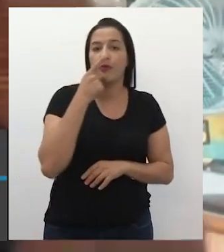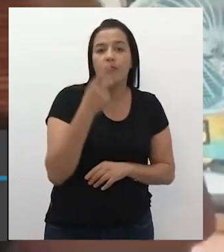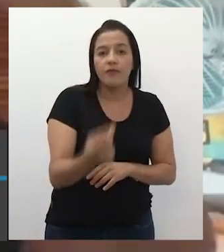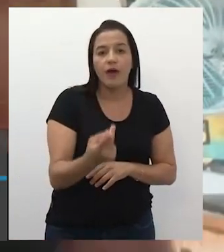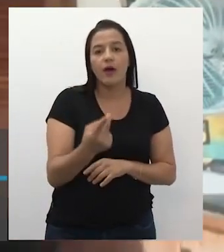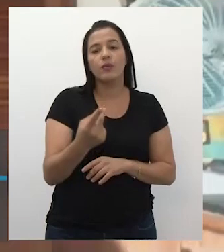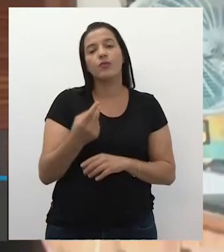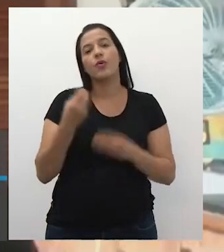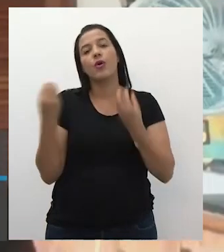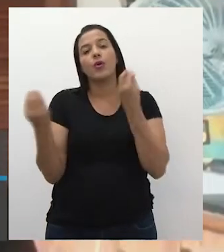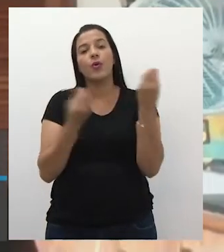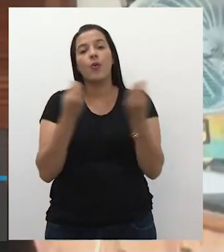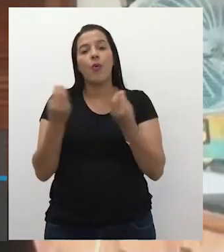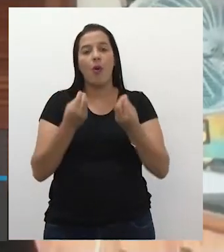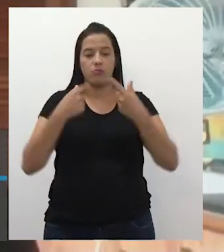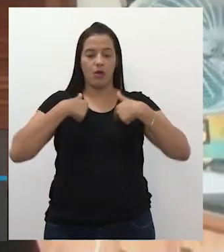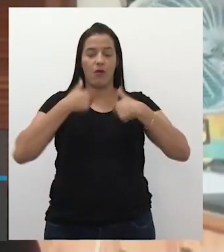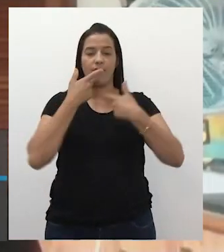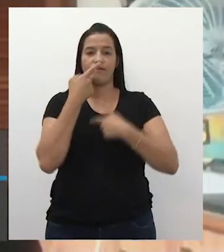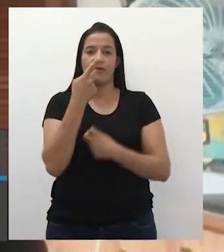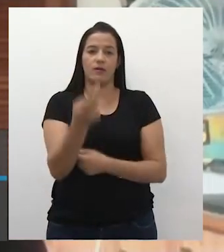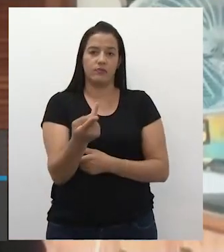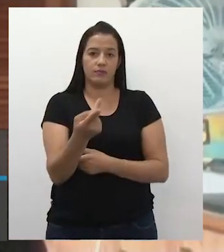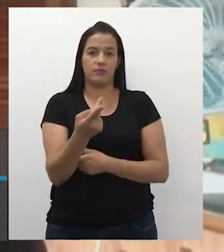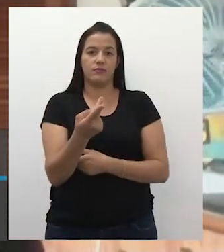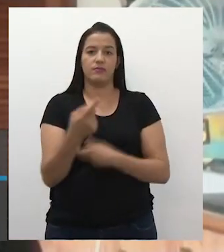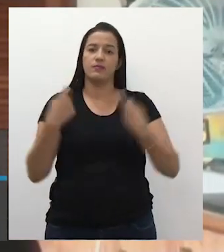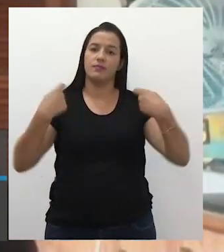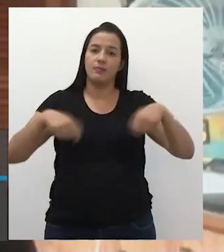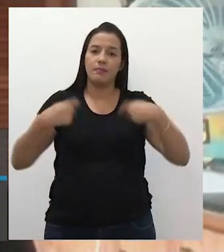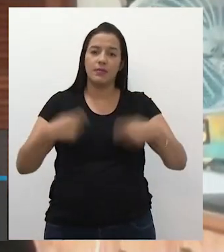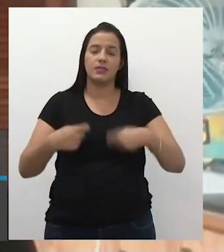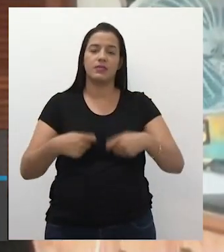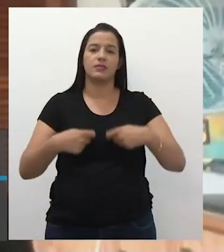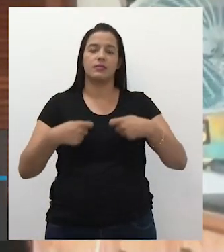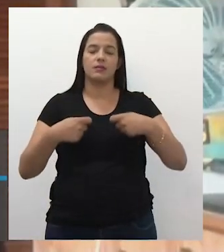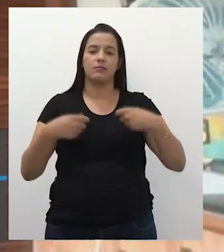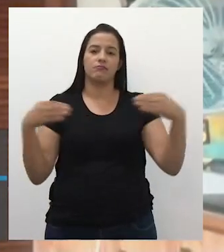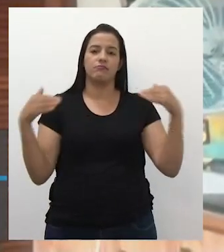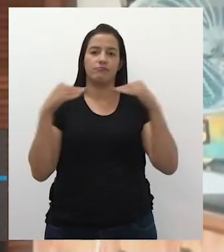e como eu falo precisa estar presente.